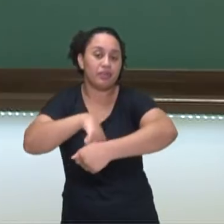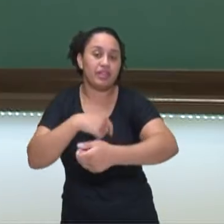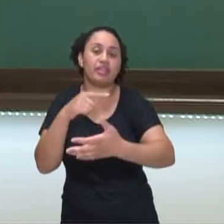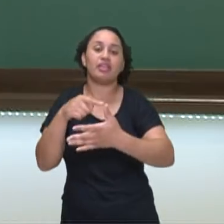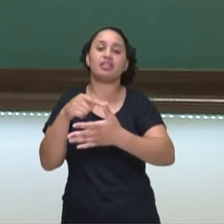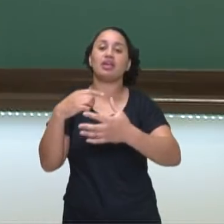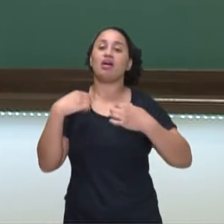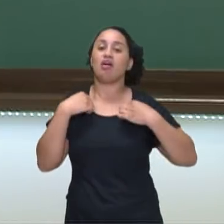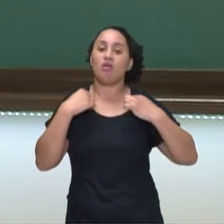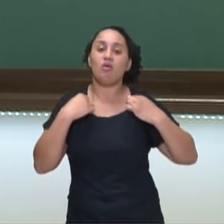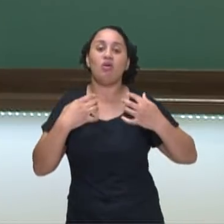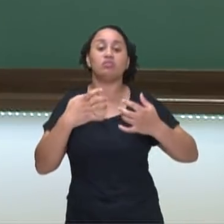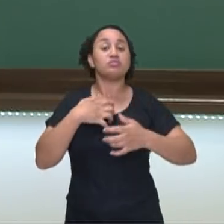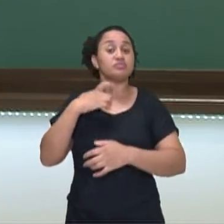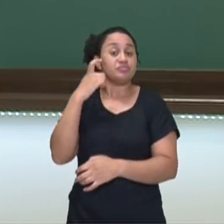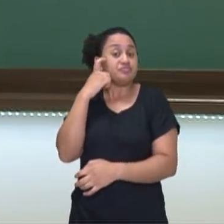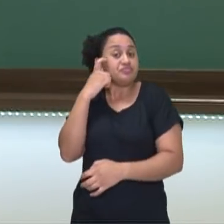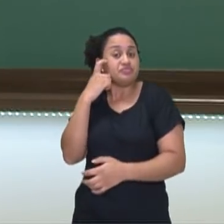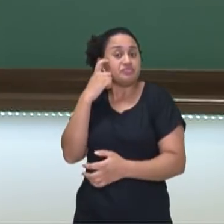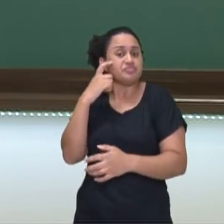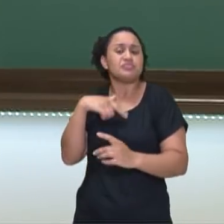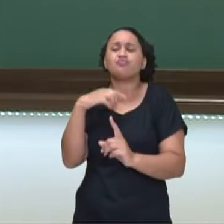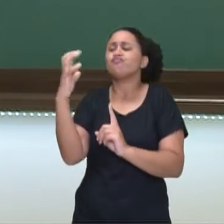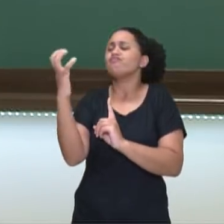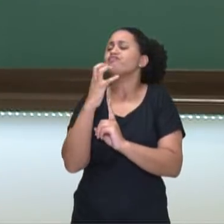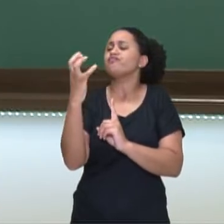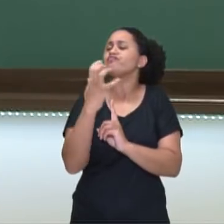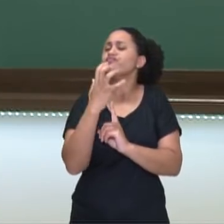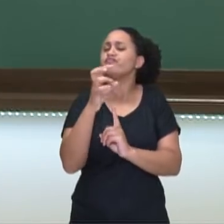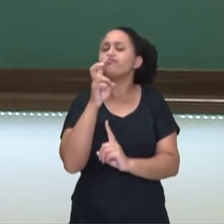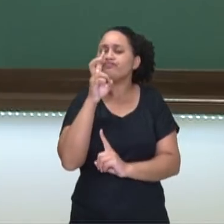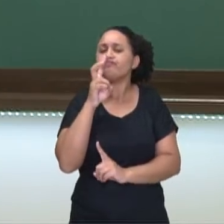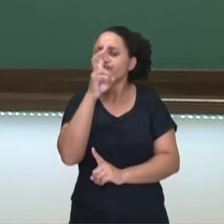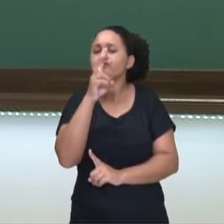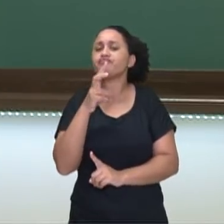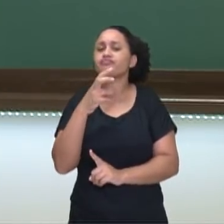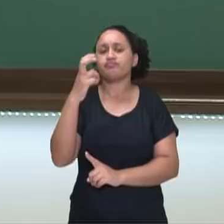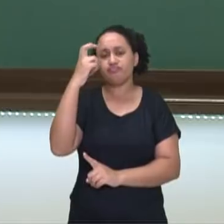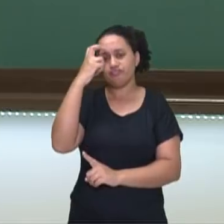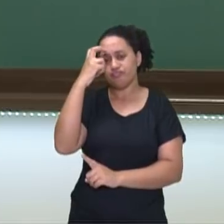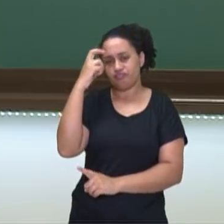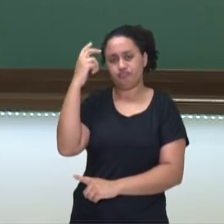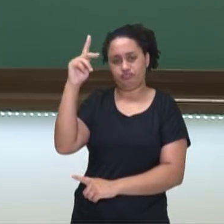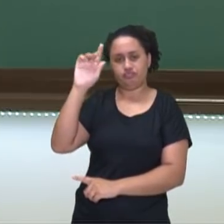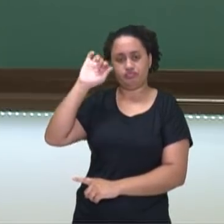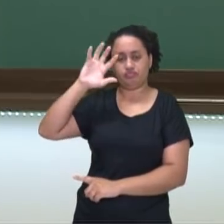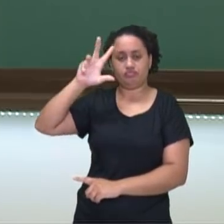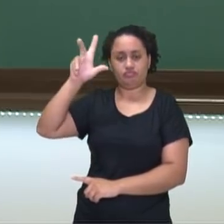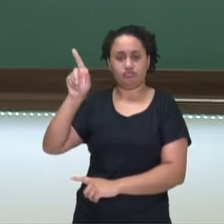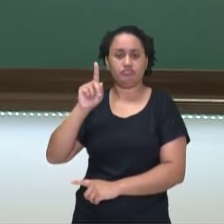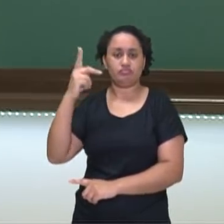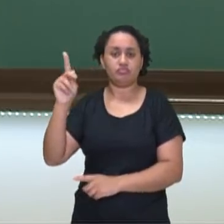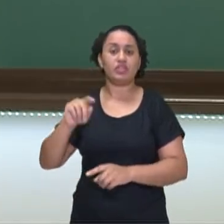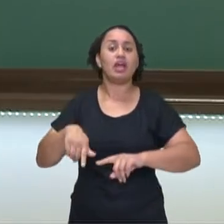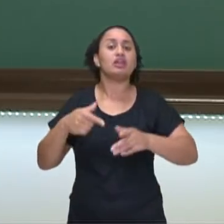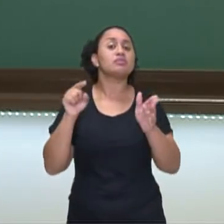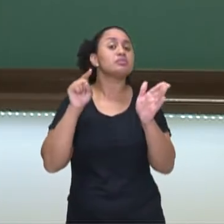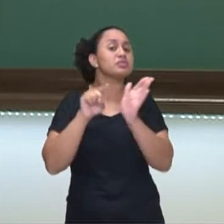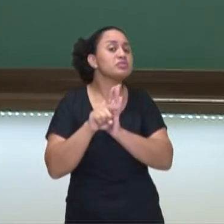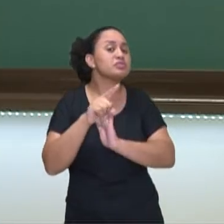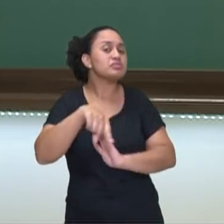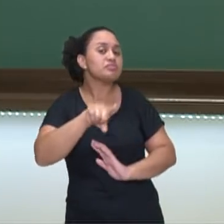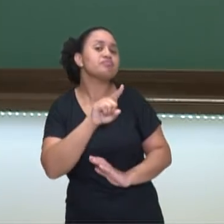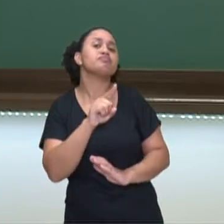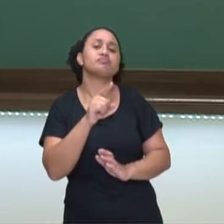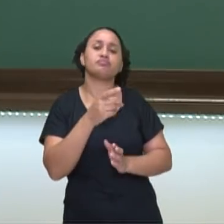de pensar. Então, há uma influência muito grande dessa cultura de matriz africana. E aí, um questionamento para você, seus